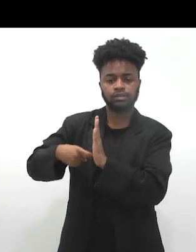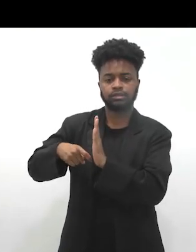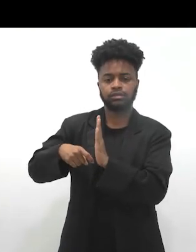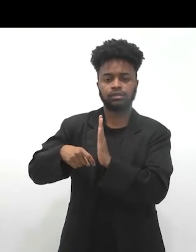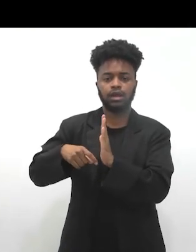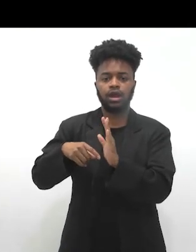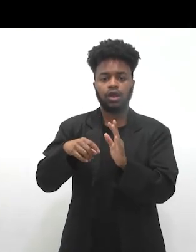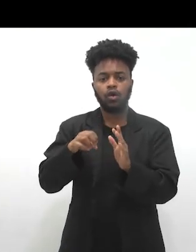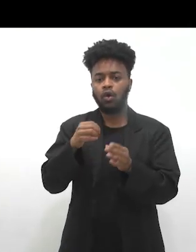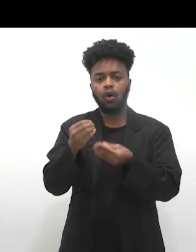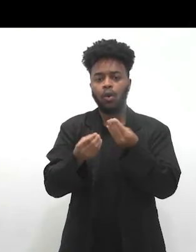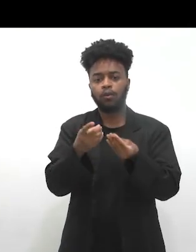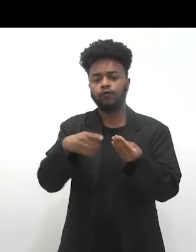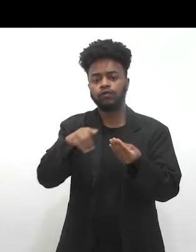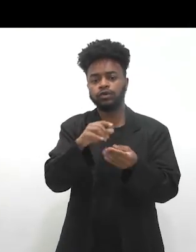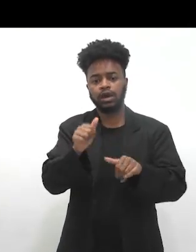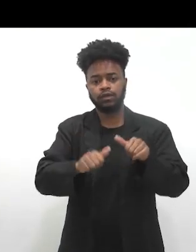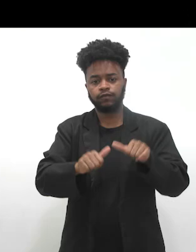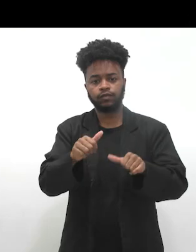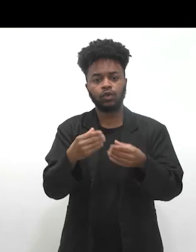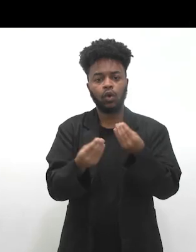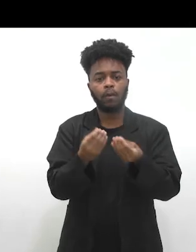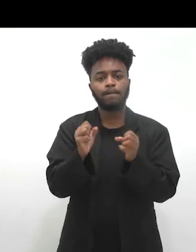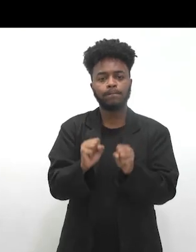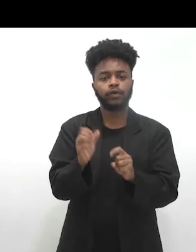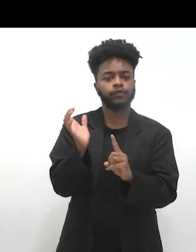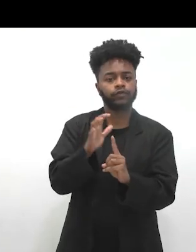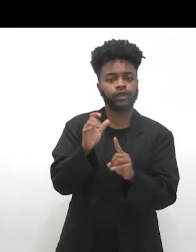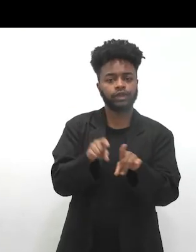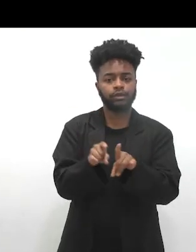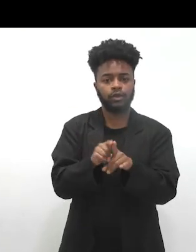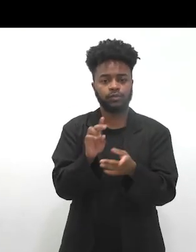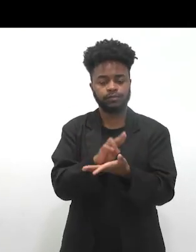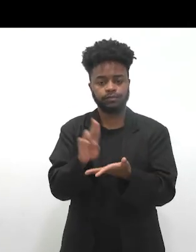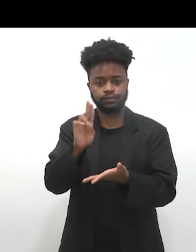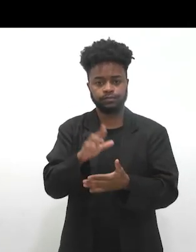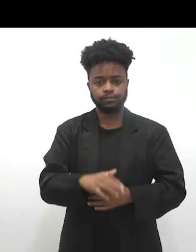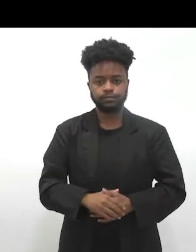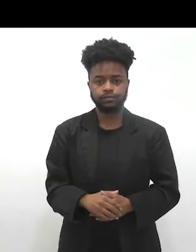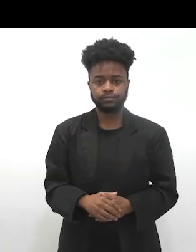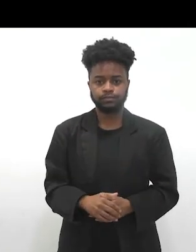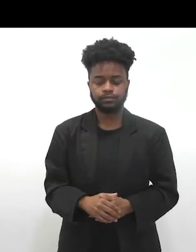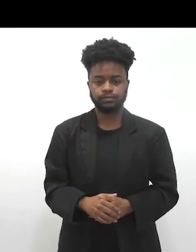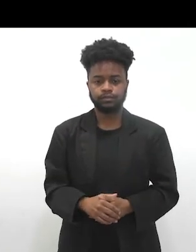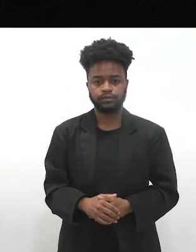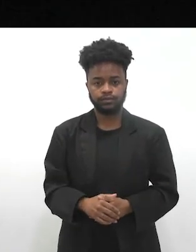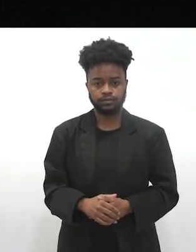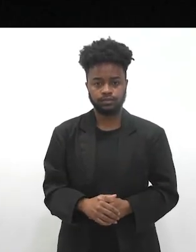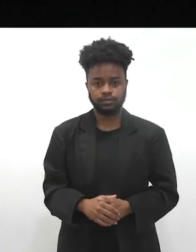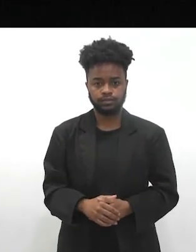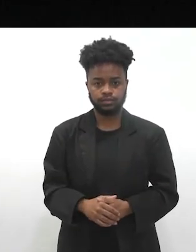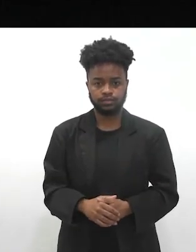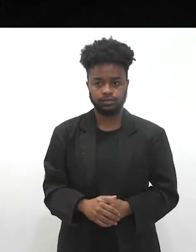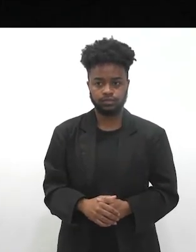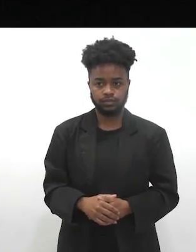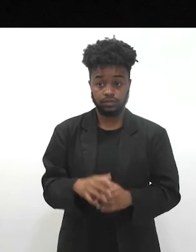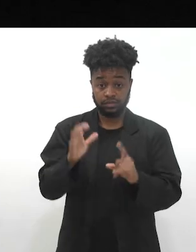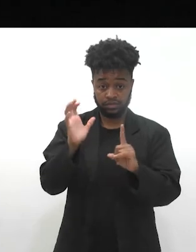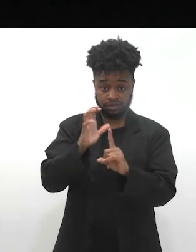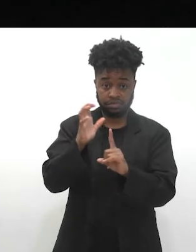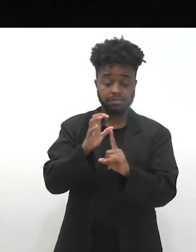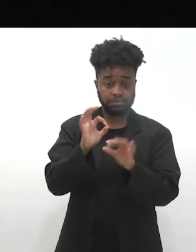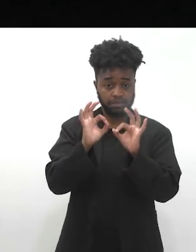dessas sanções? Como é que isso pode impactar também, de alguma forma, as universidades, não? Impacta